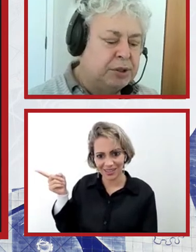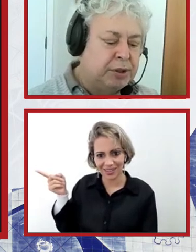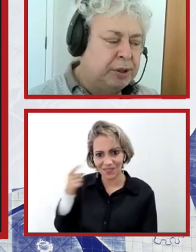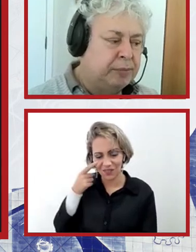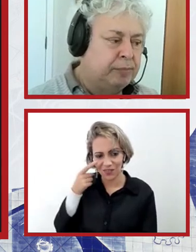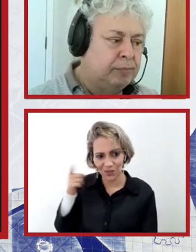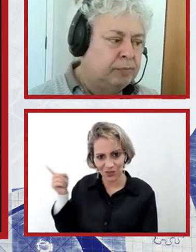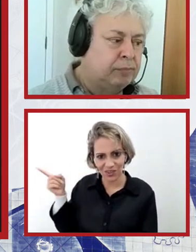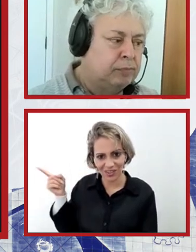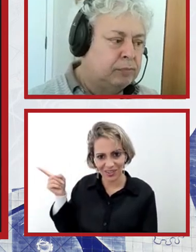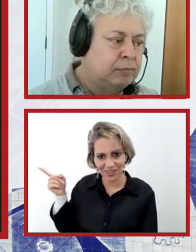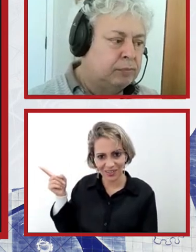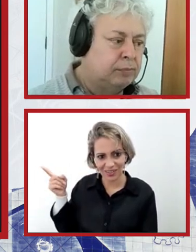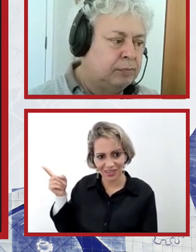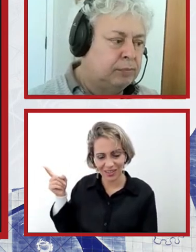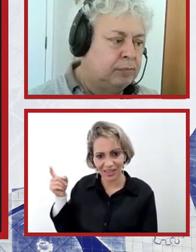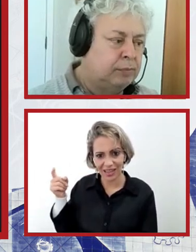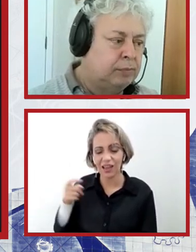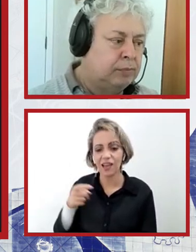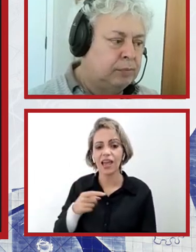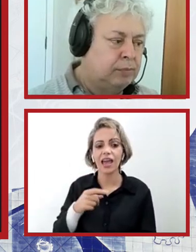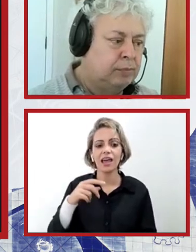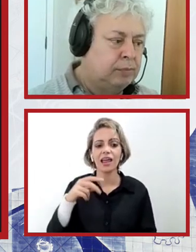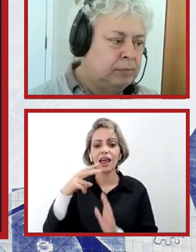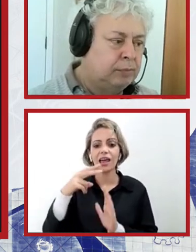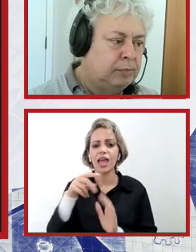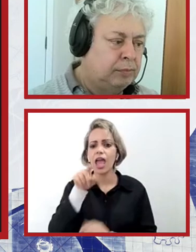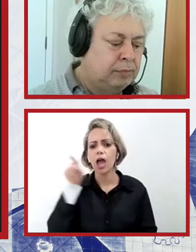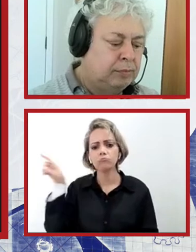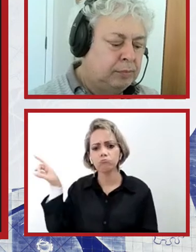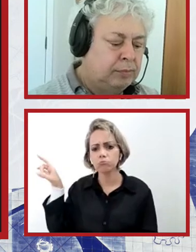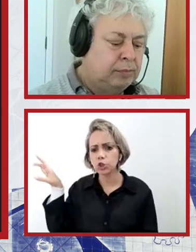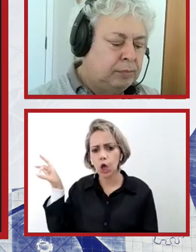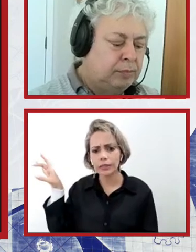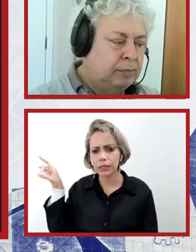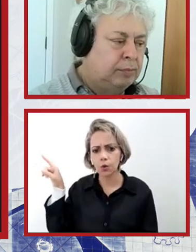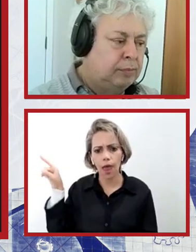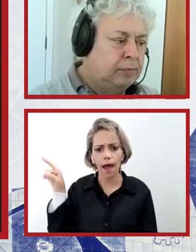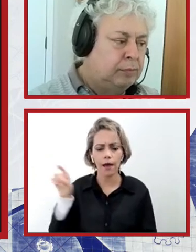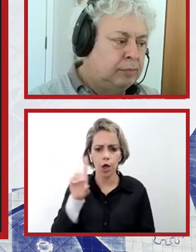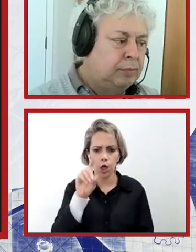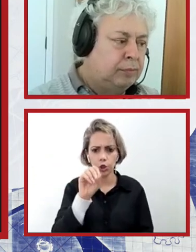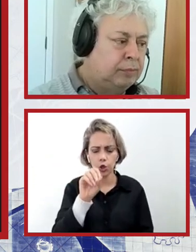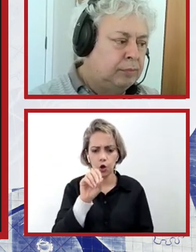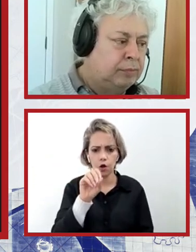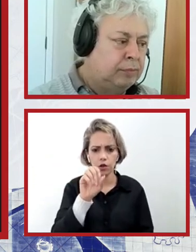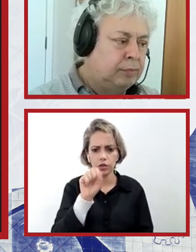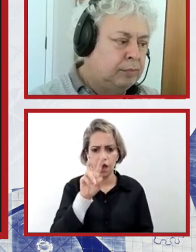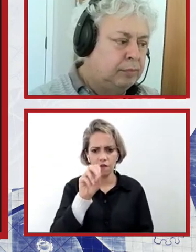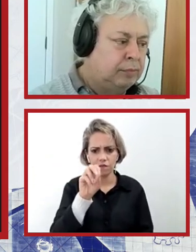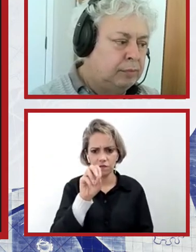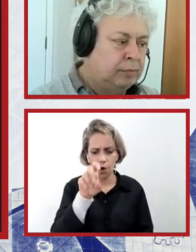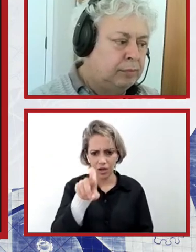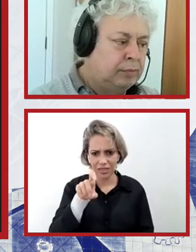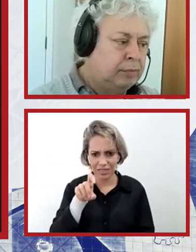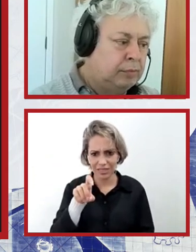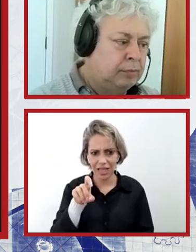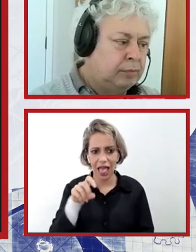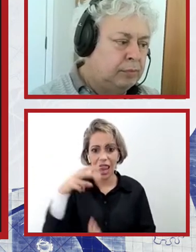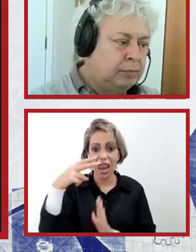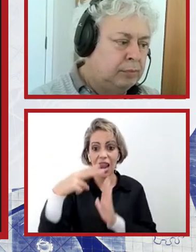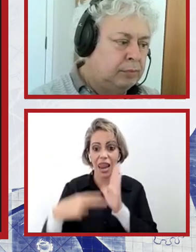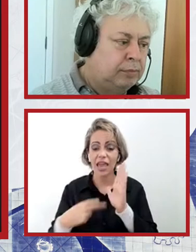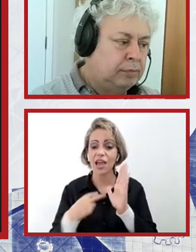um pedacinho de texto aqui. Linha. Início do texto. O. L. Agudo.